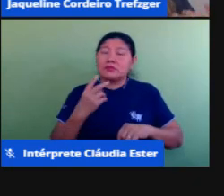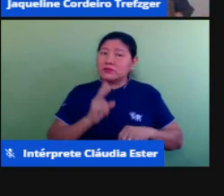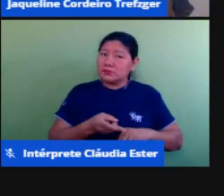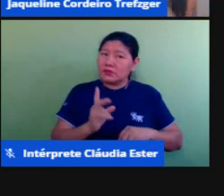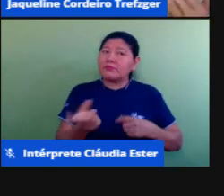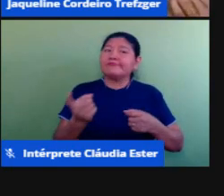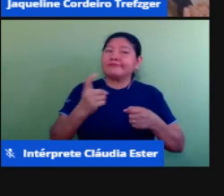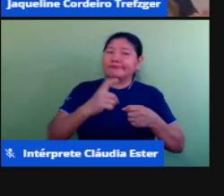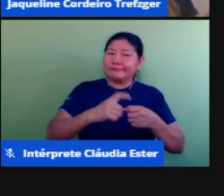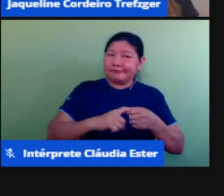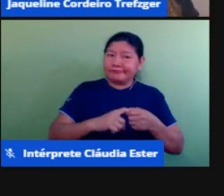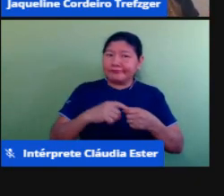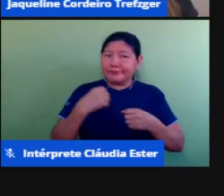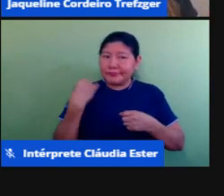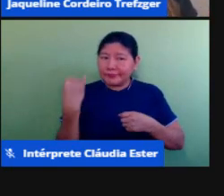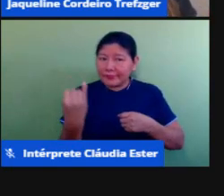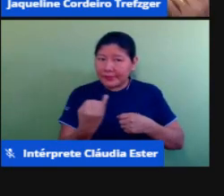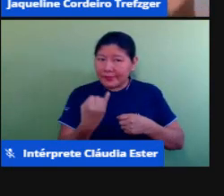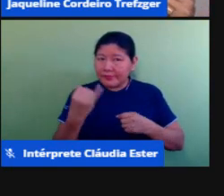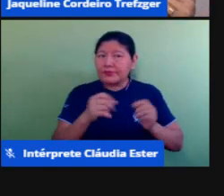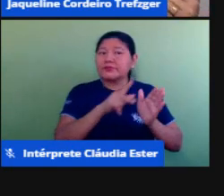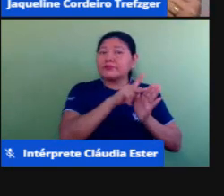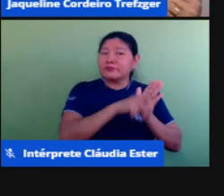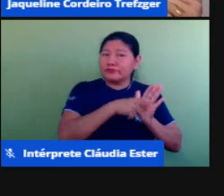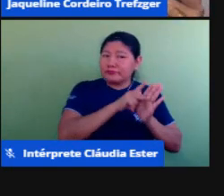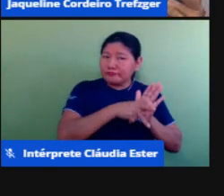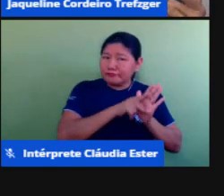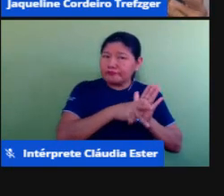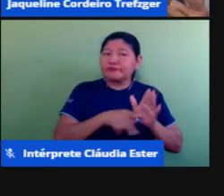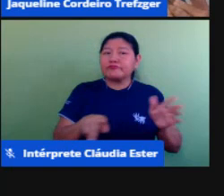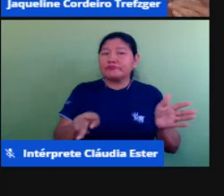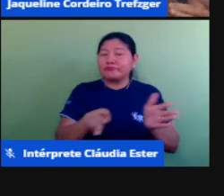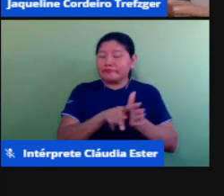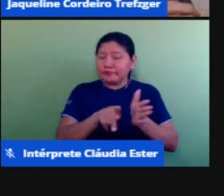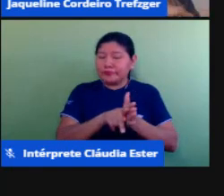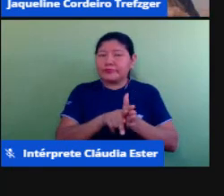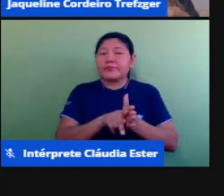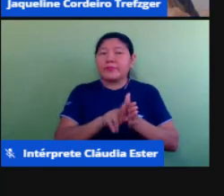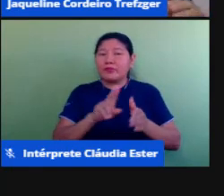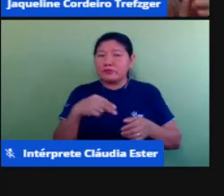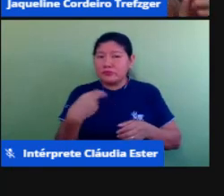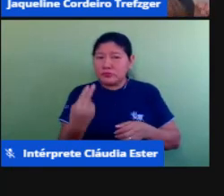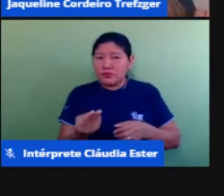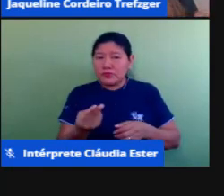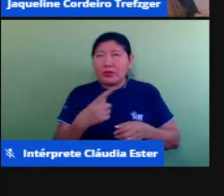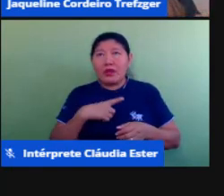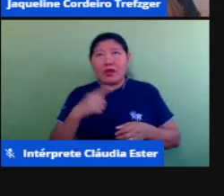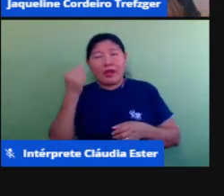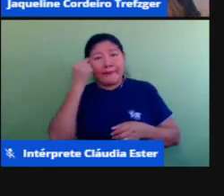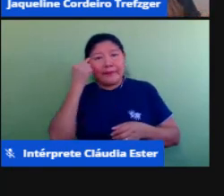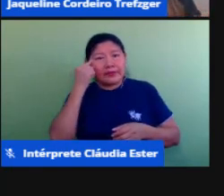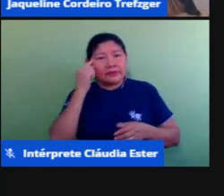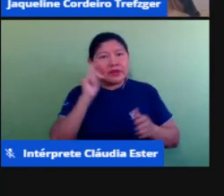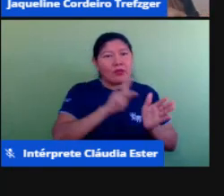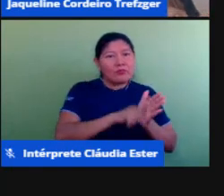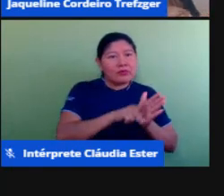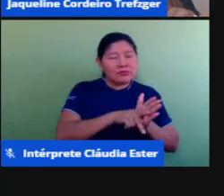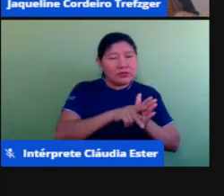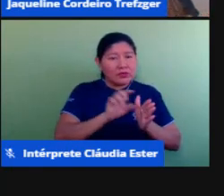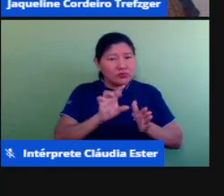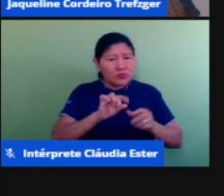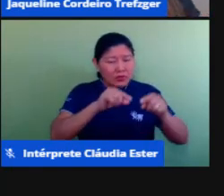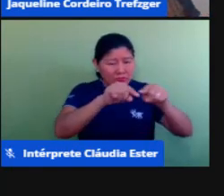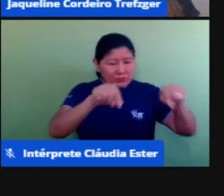planejar. O que eu vou planejar para esse aluno? Pensando que o planejar não é numa situação em sala de aula. Eu estou em